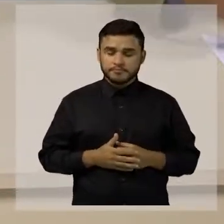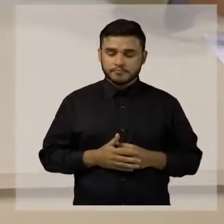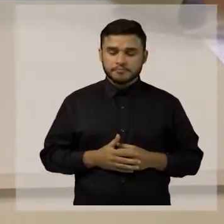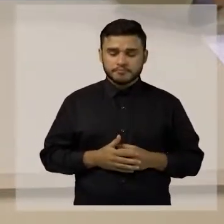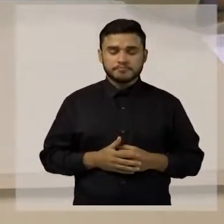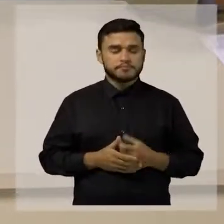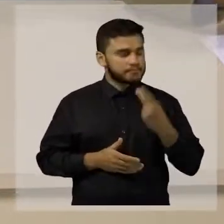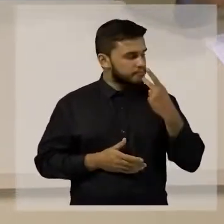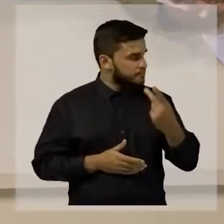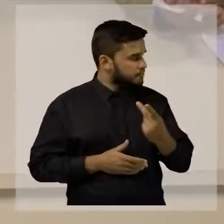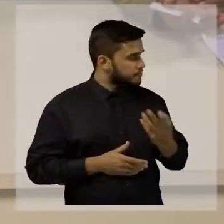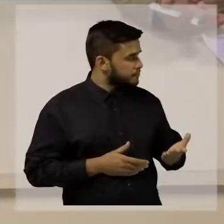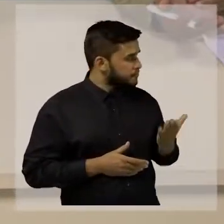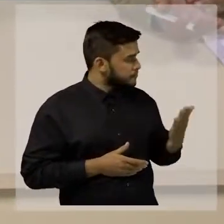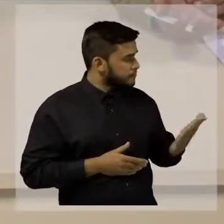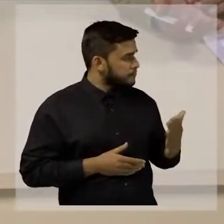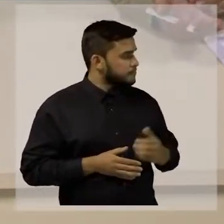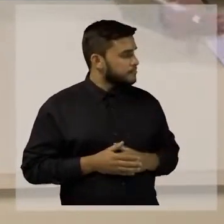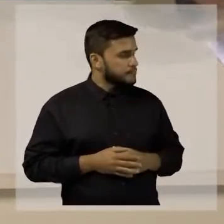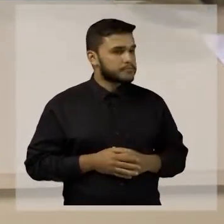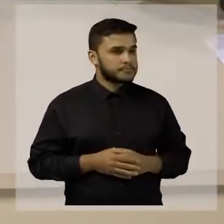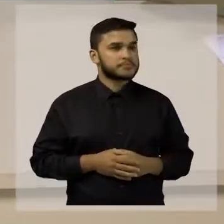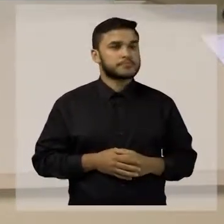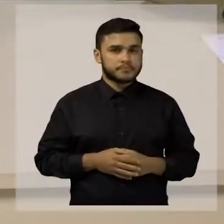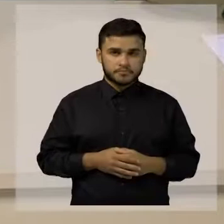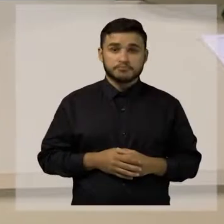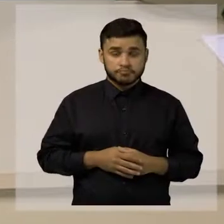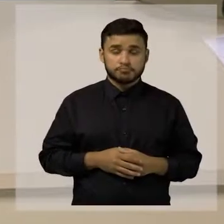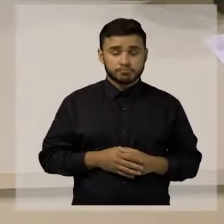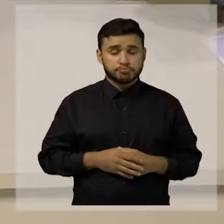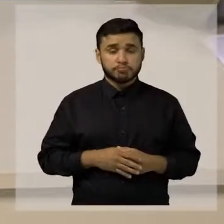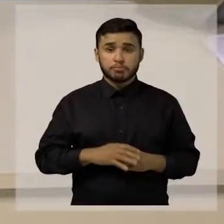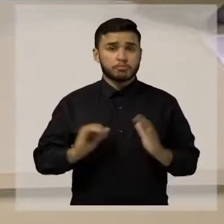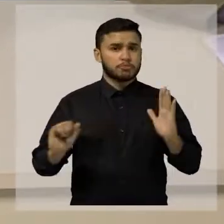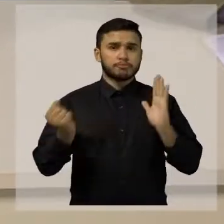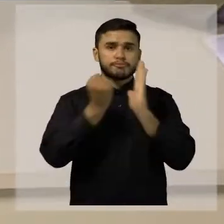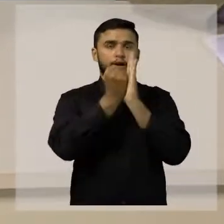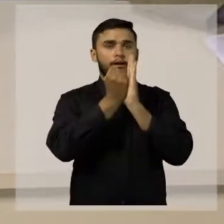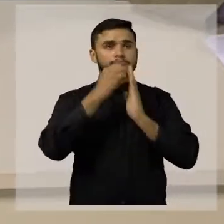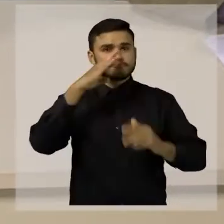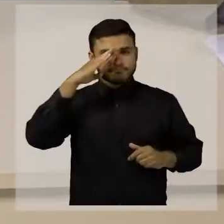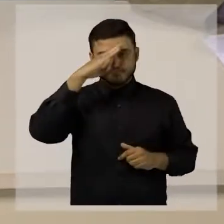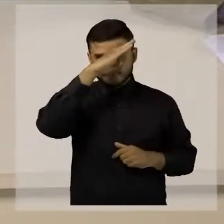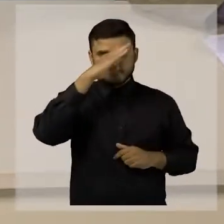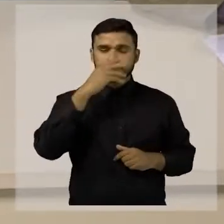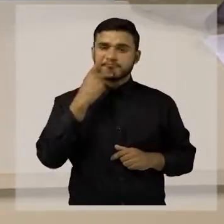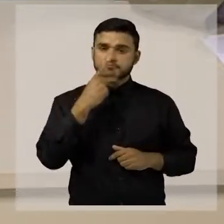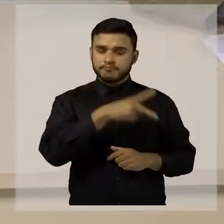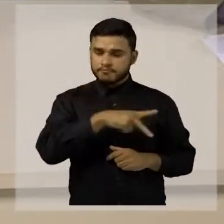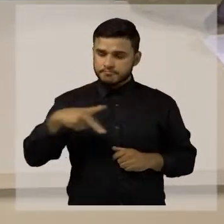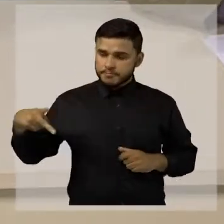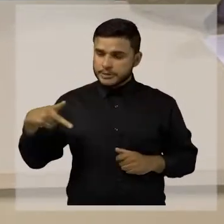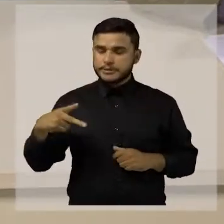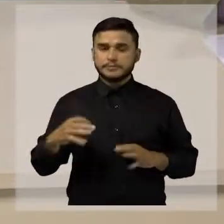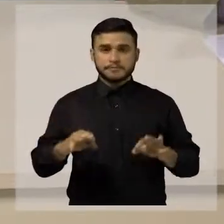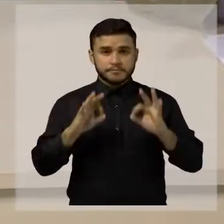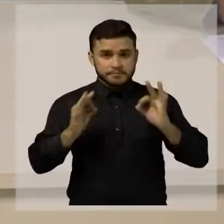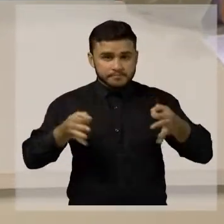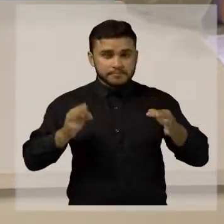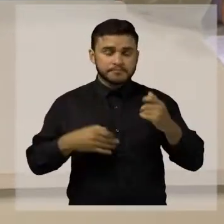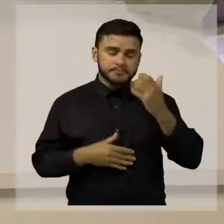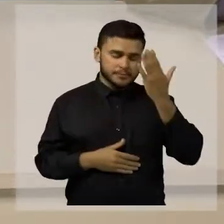da marca, né, por parte do presidente, né, da sua marca própria, como gestor, como presidente, como aquele